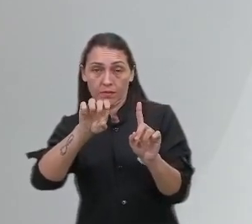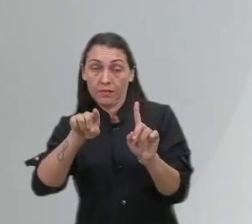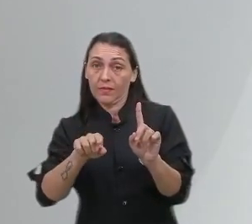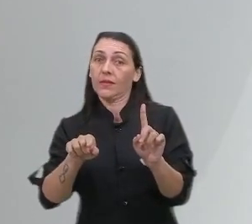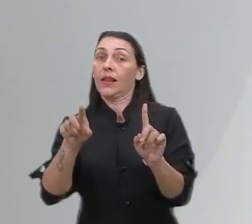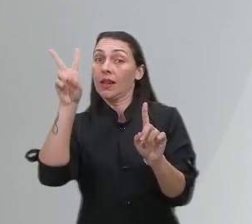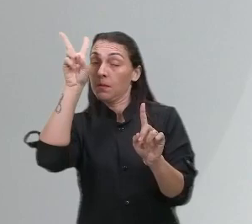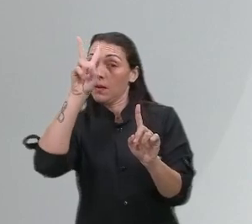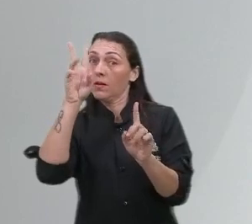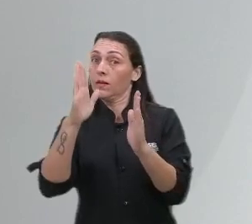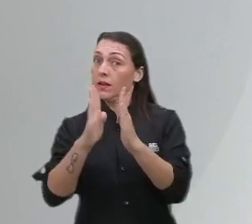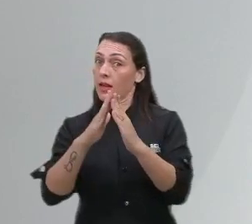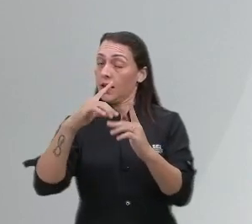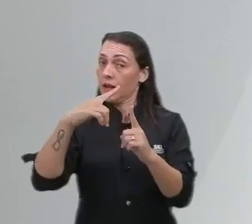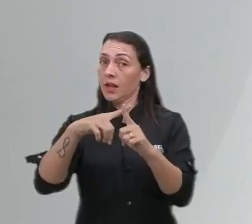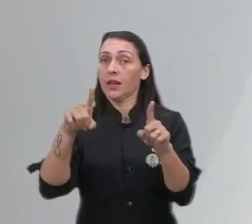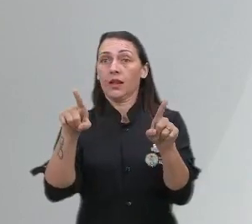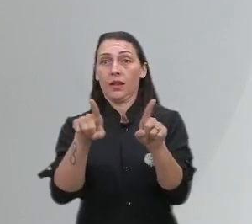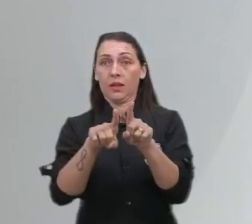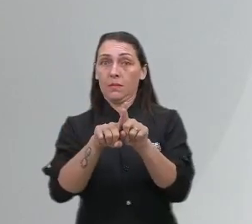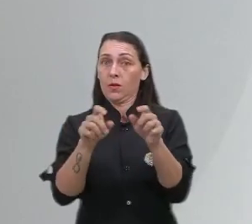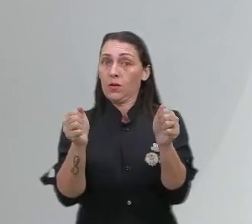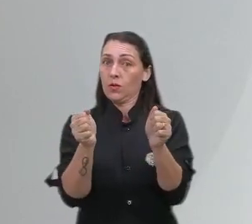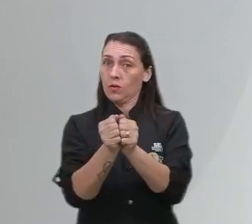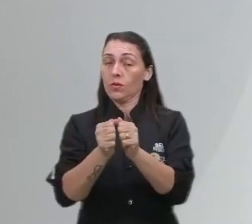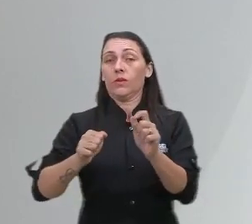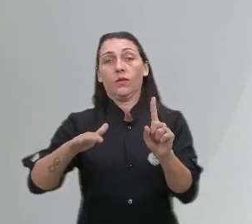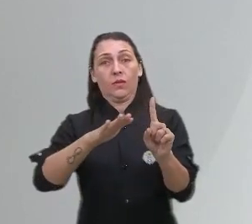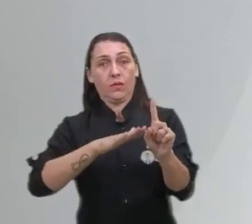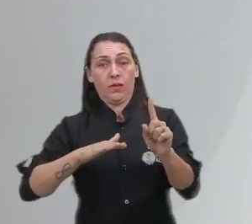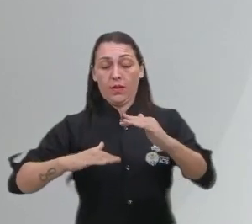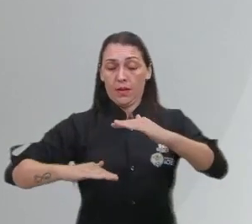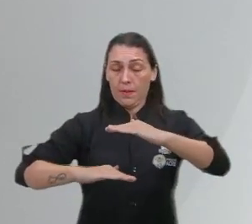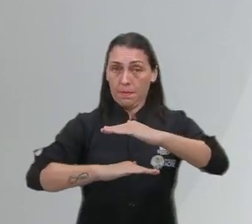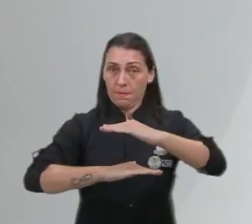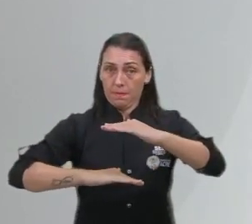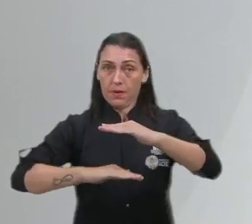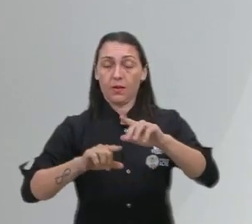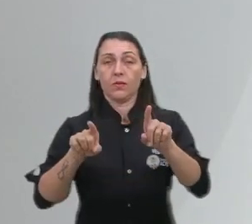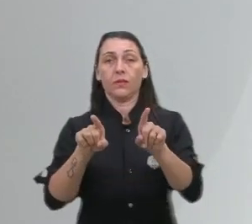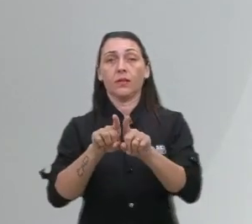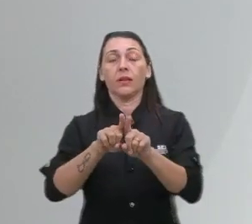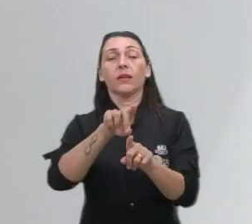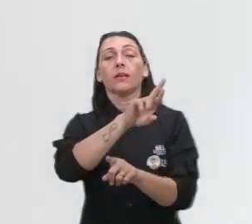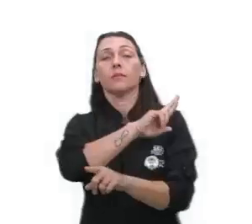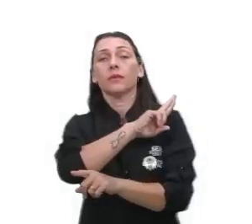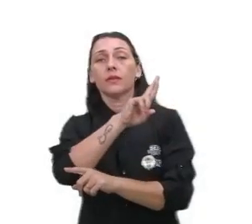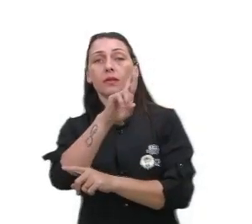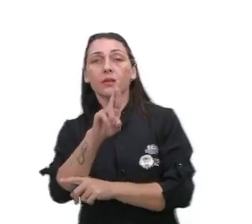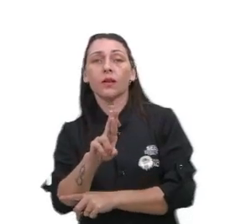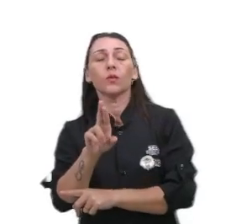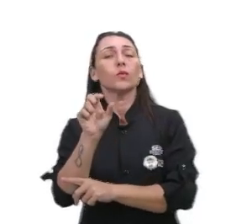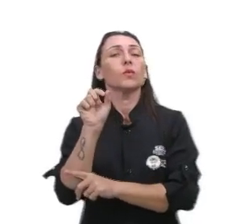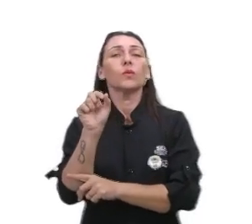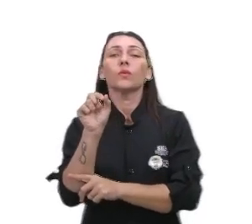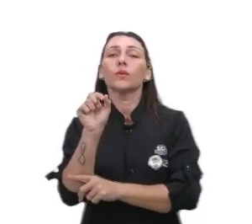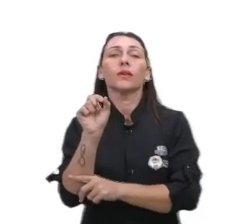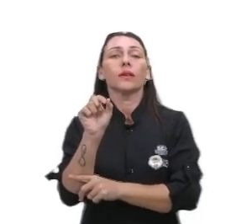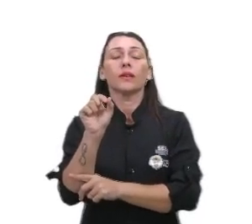estava justamente nessa posição social, e logo embaixo nós temos aí a representação do que